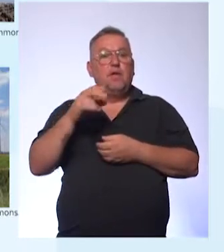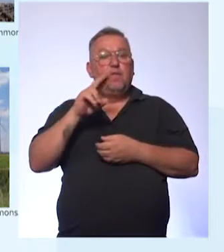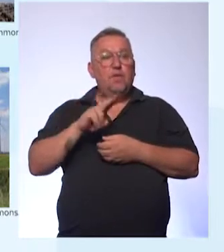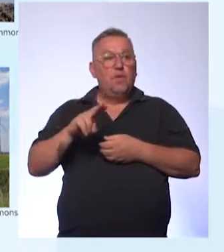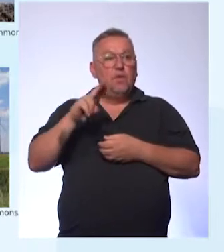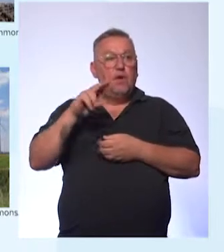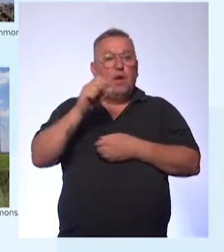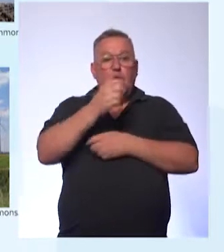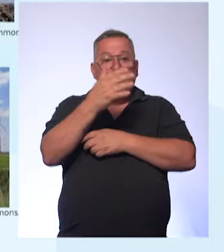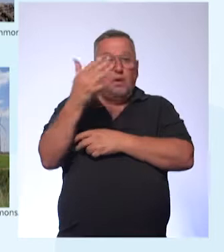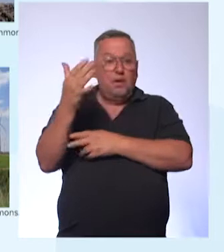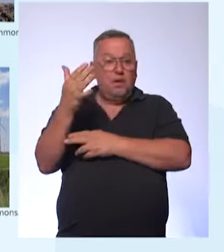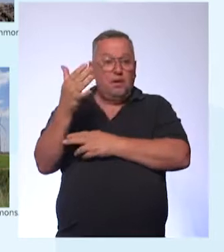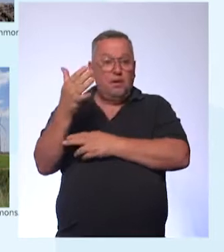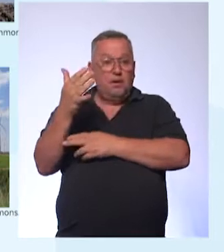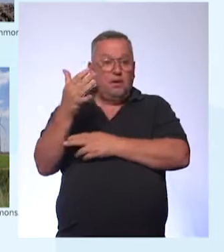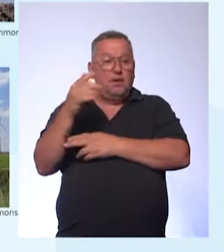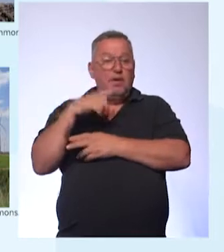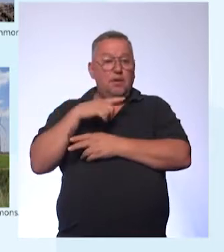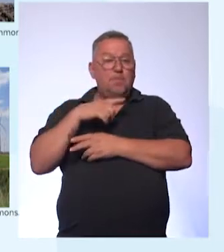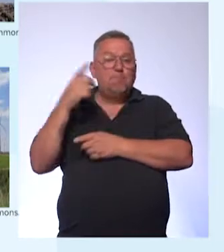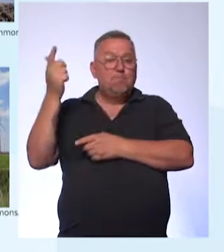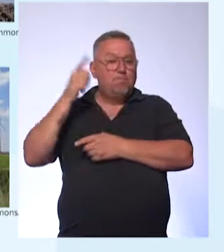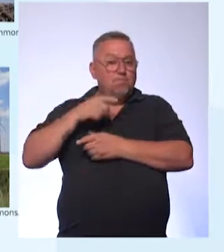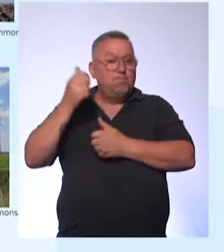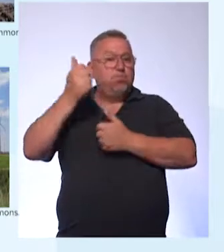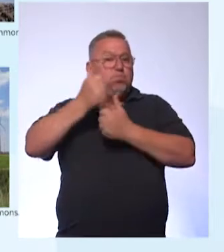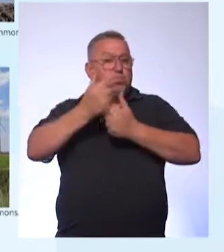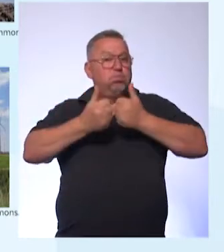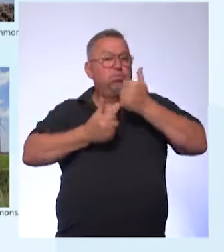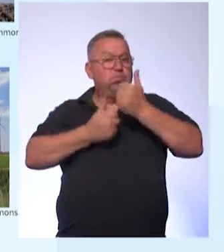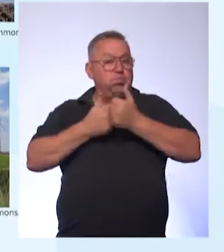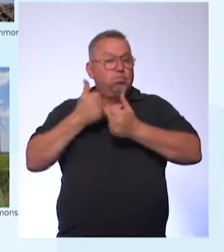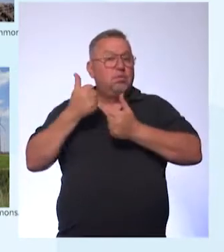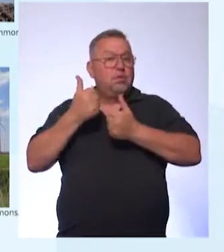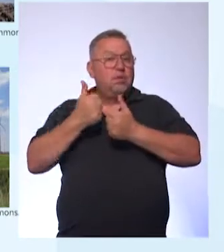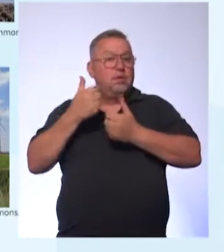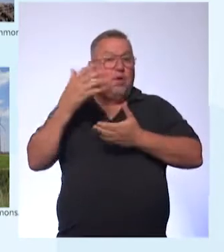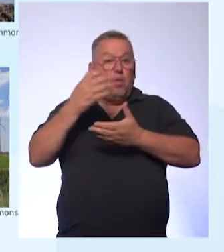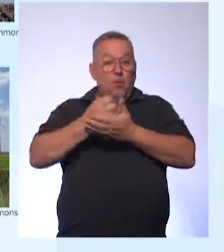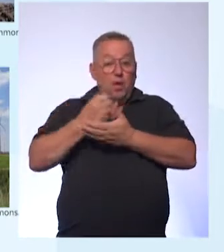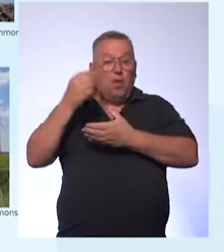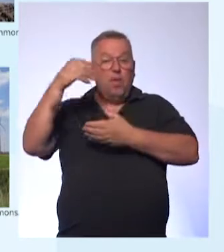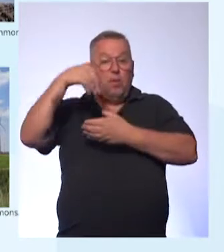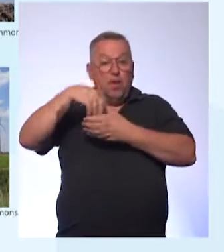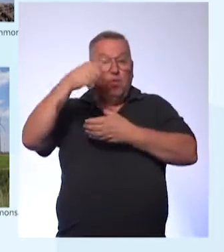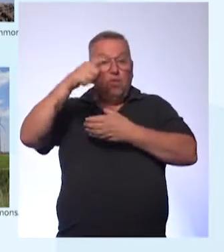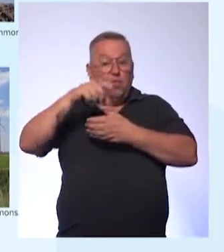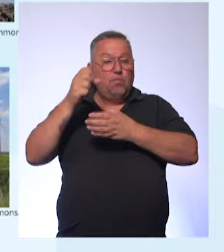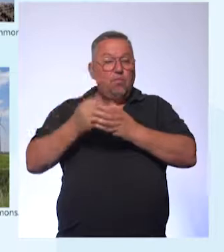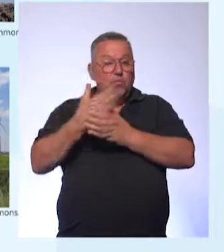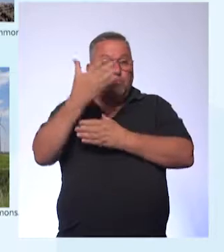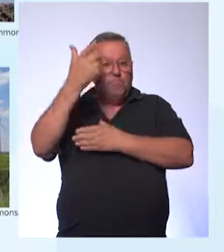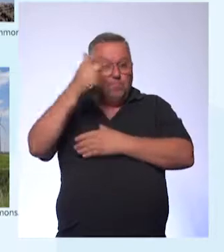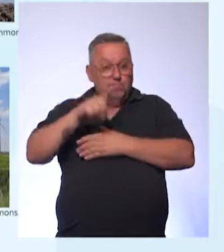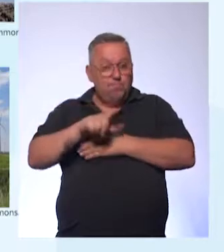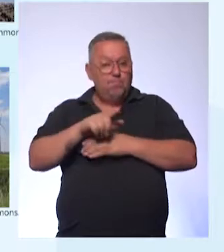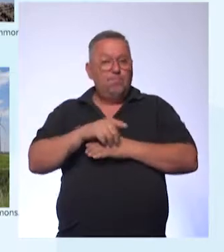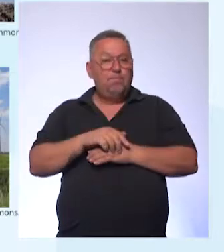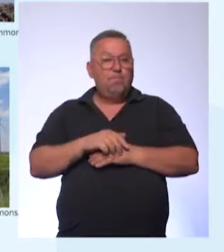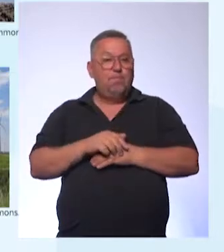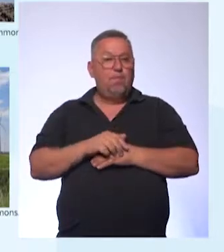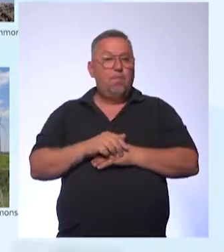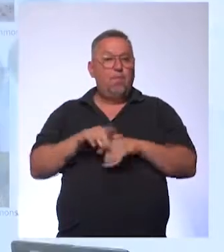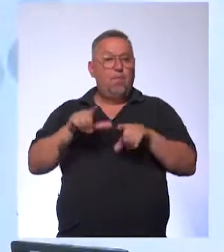a planta, né, que ela é extremamente renovável, né? Eu colhi a planta, eu planto outra, né? A